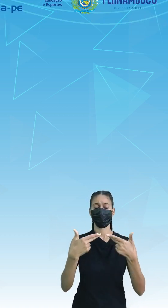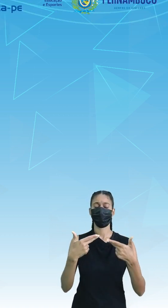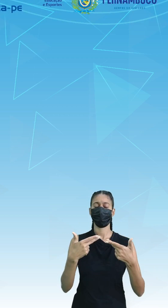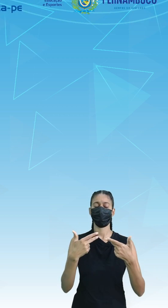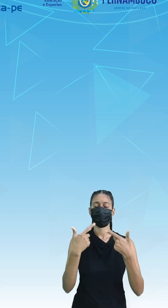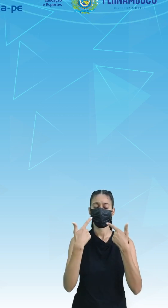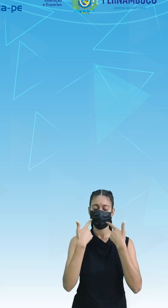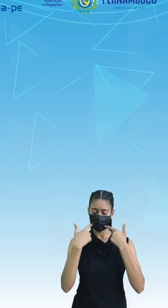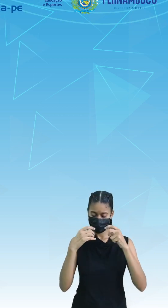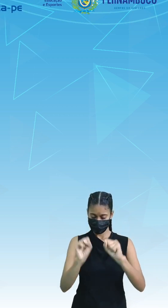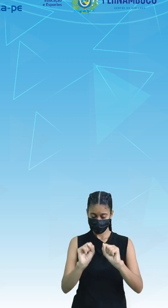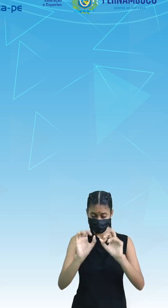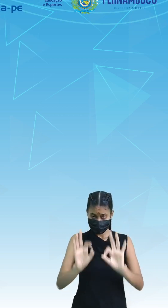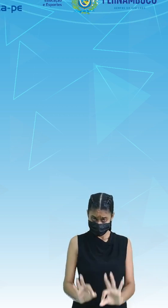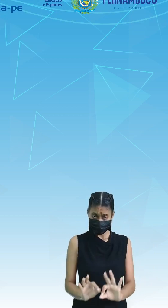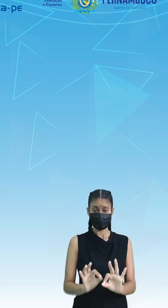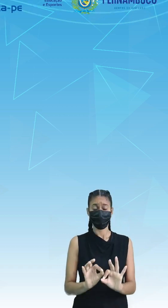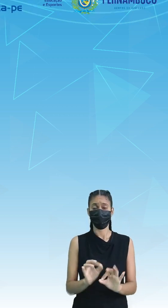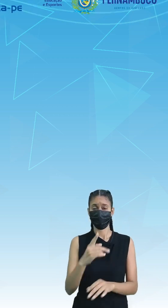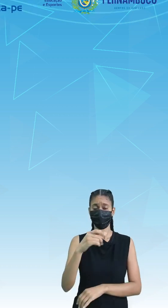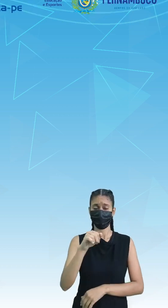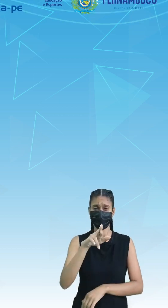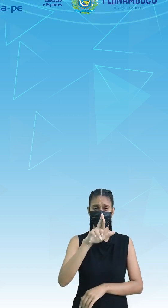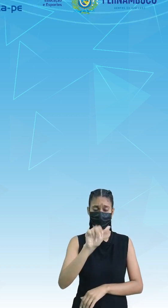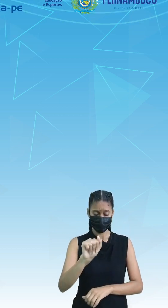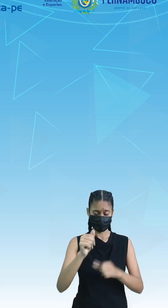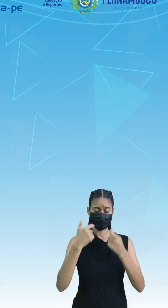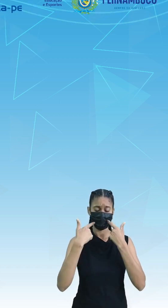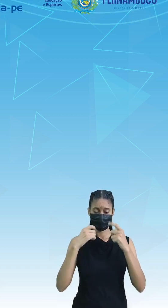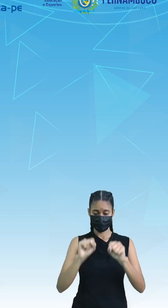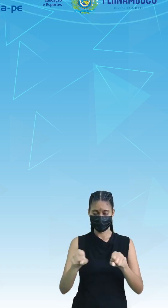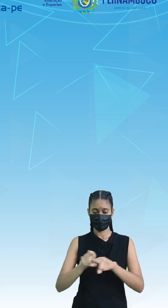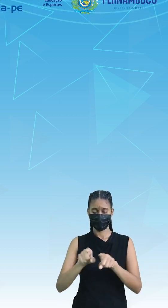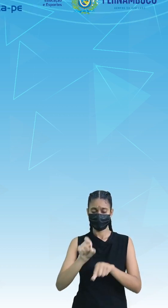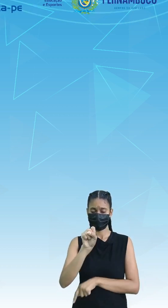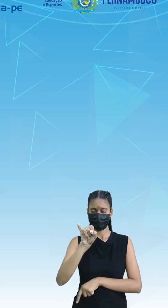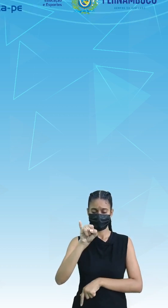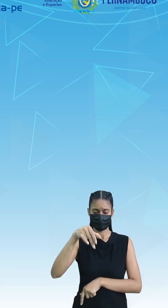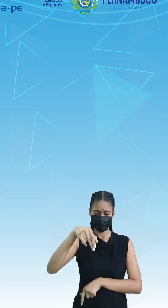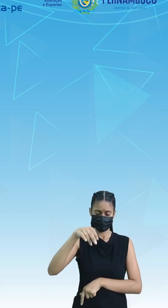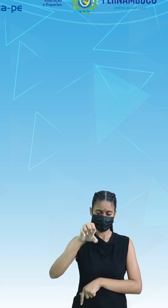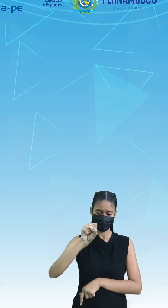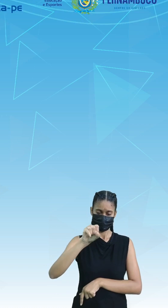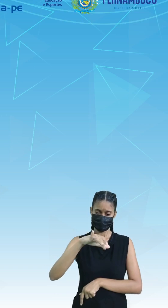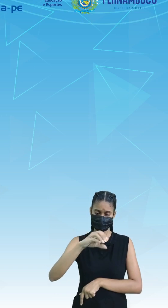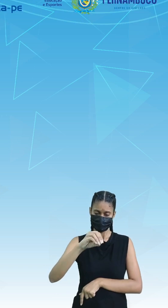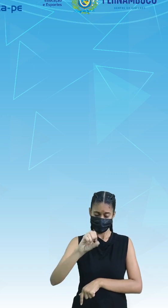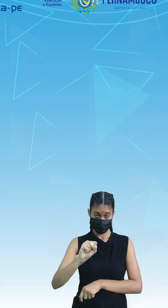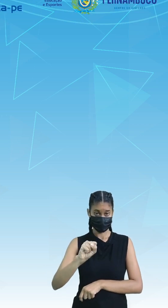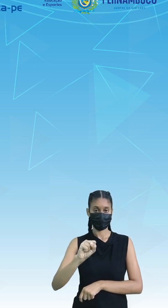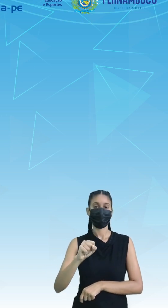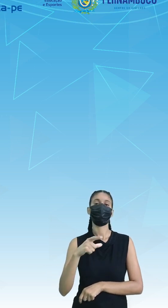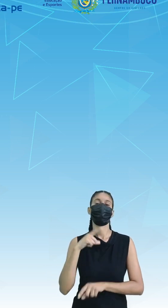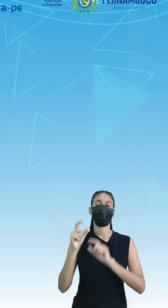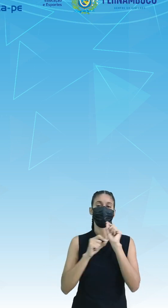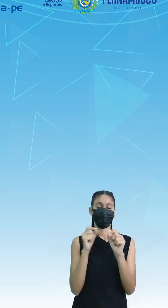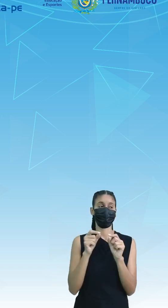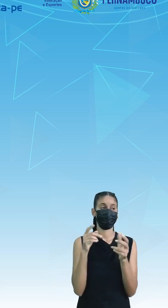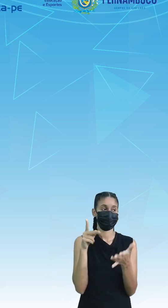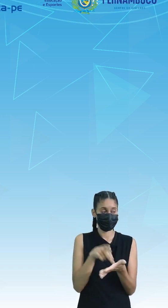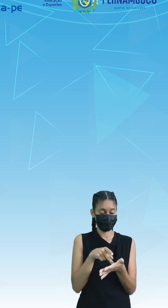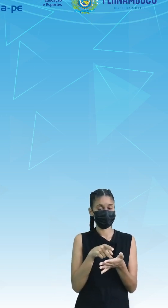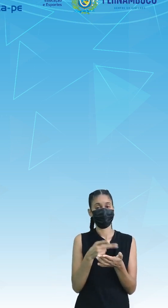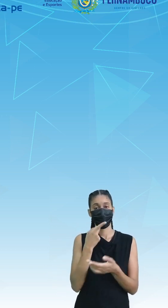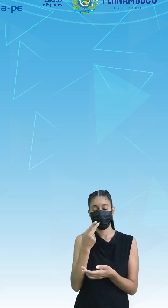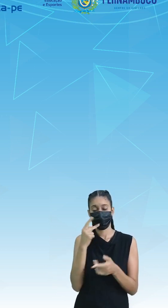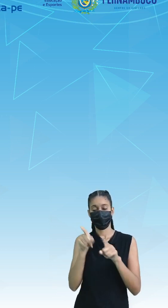linguísticos, certo? Os elementos paralinguísticos e os elementos cinésicos. Na verdade, a questão da fala e